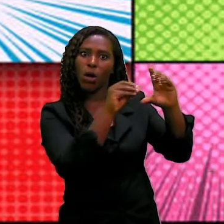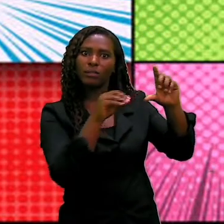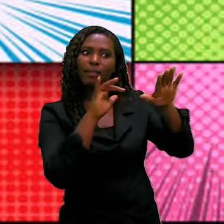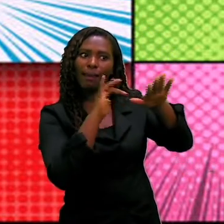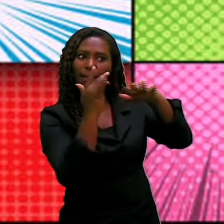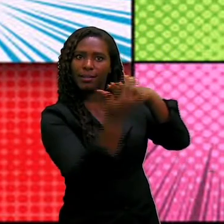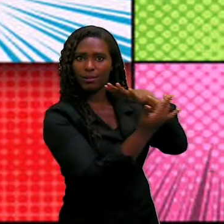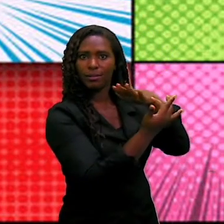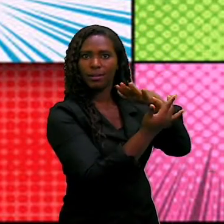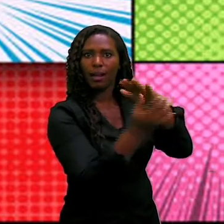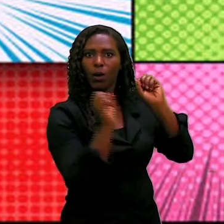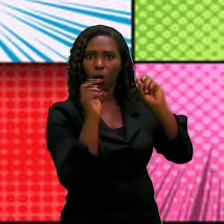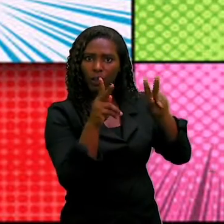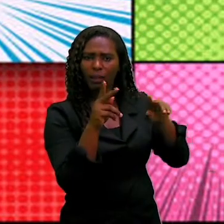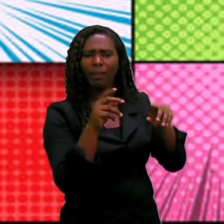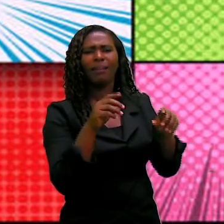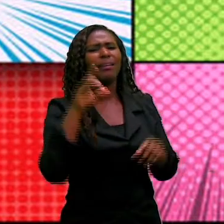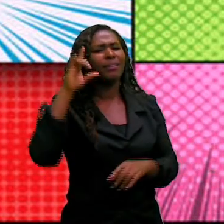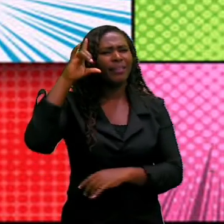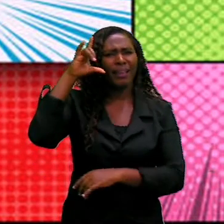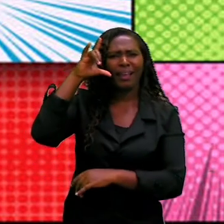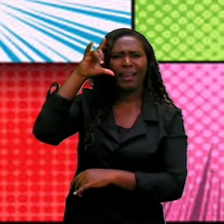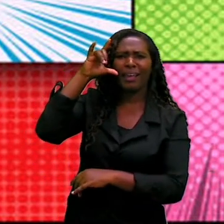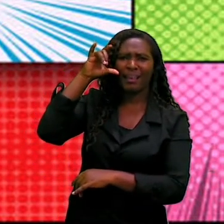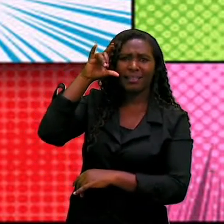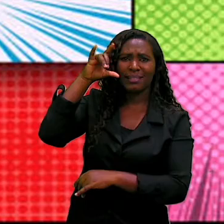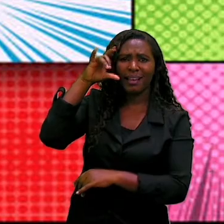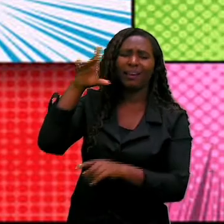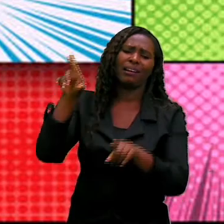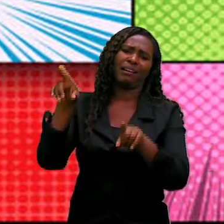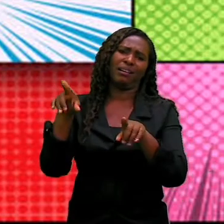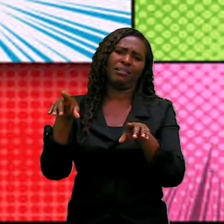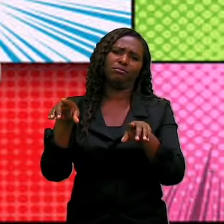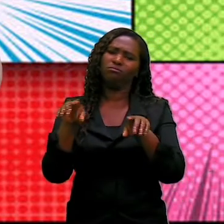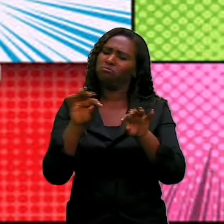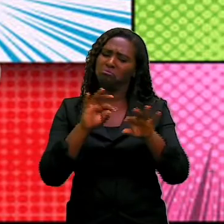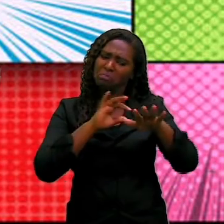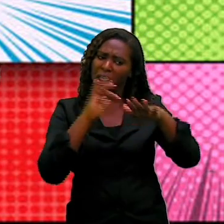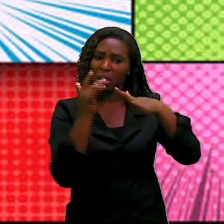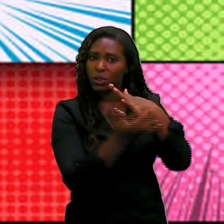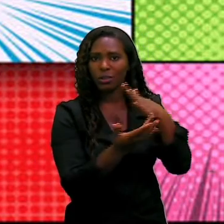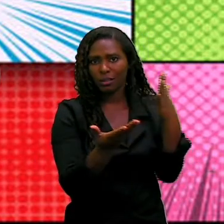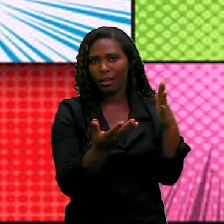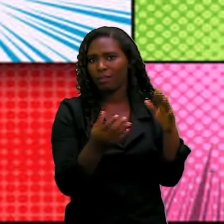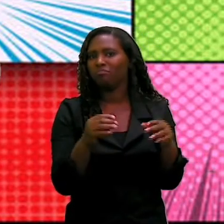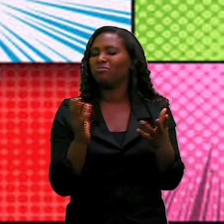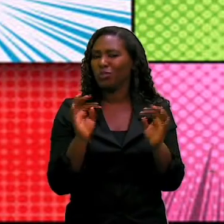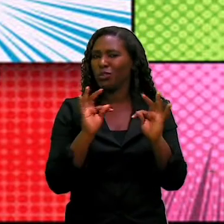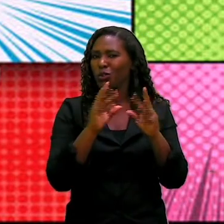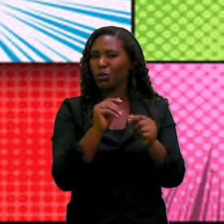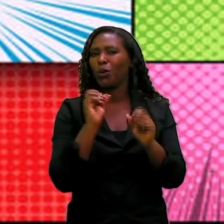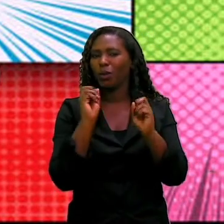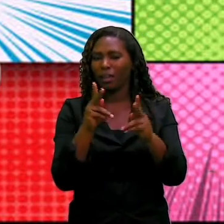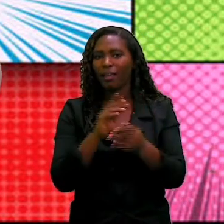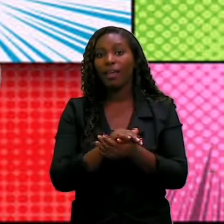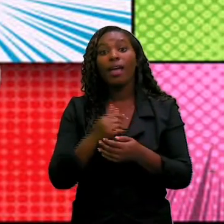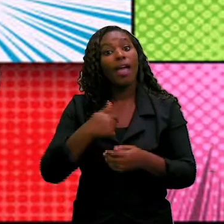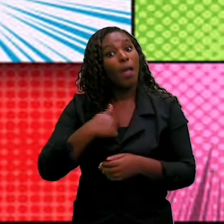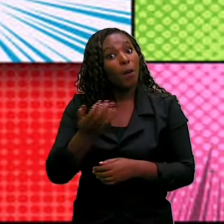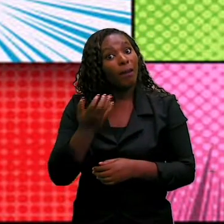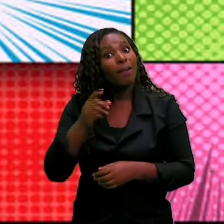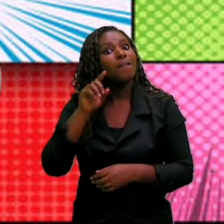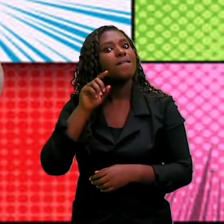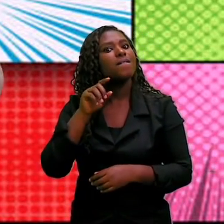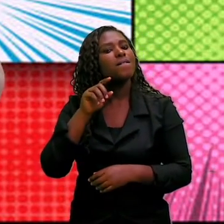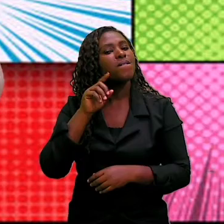sociais, combinado? Tem o Instagram, SMEDGV também. Pode postar lá para nós. Eu quero ver a criatividade de vocês,